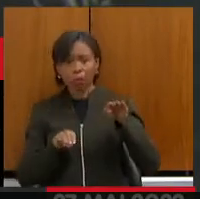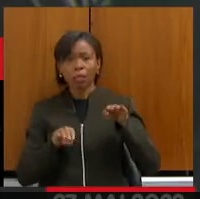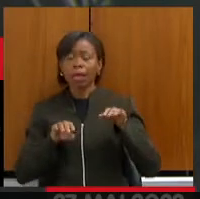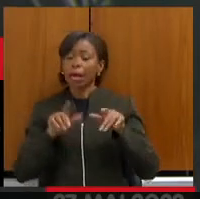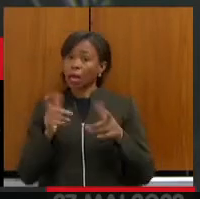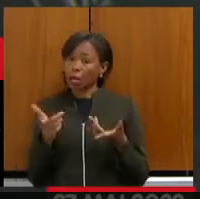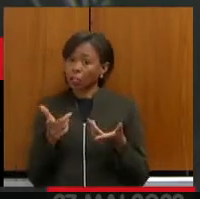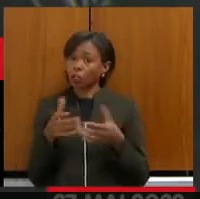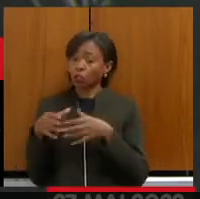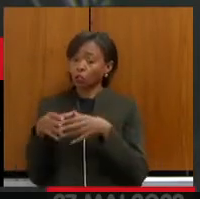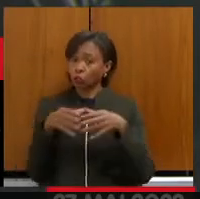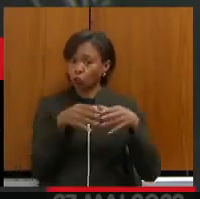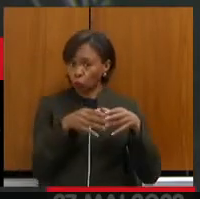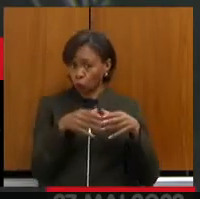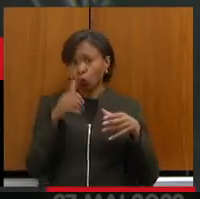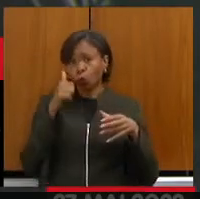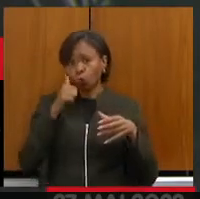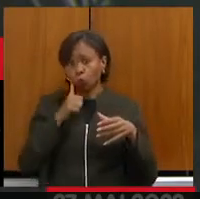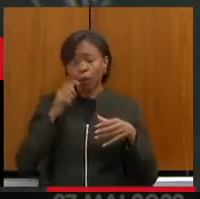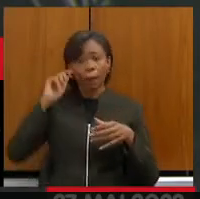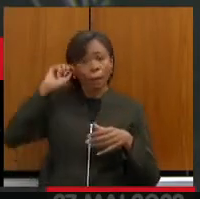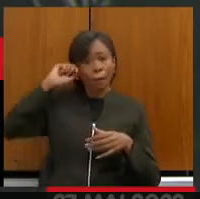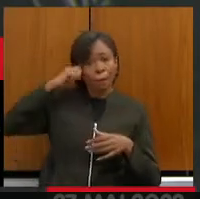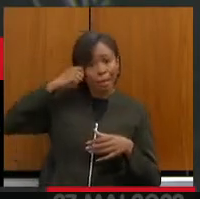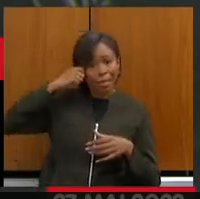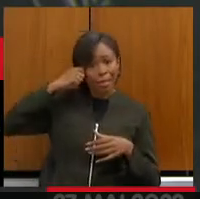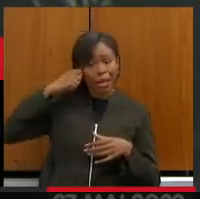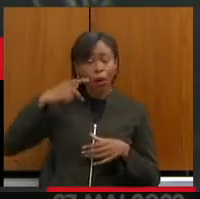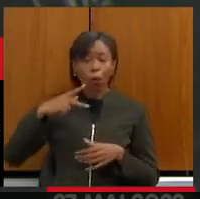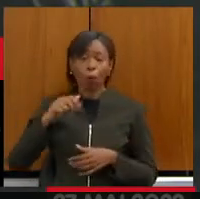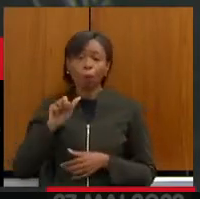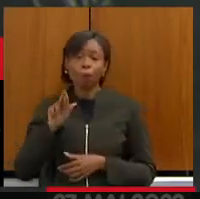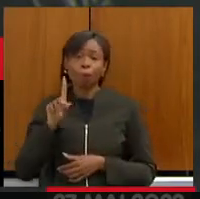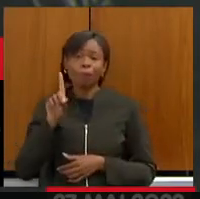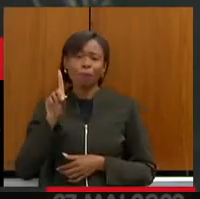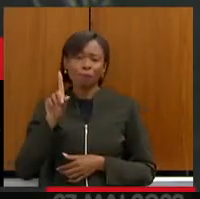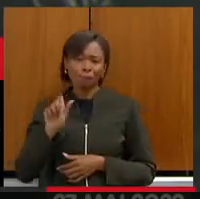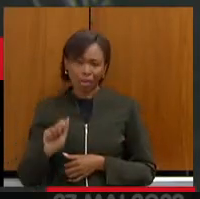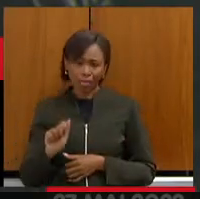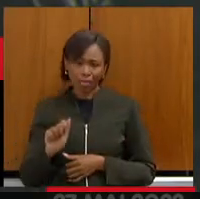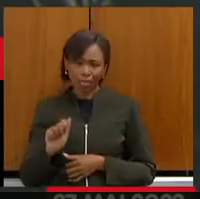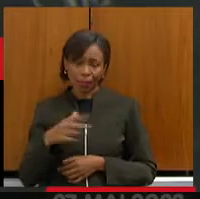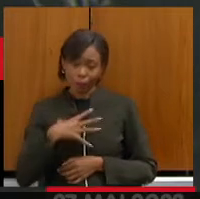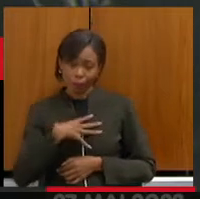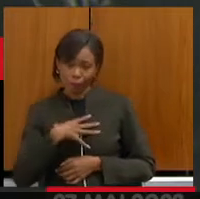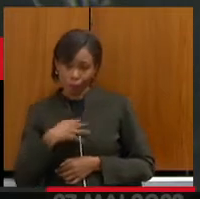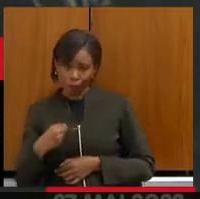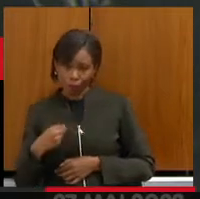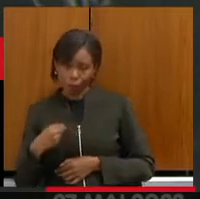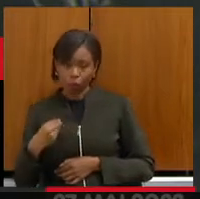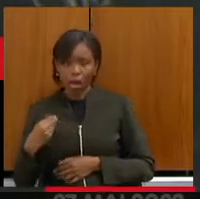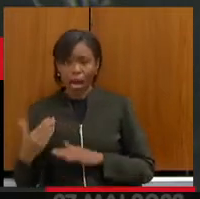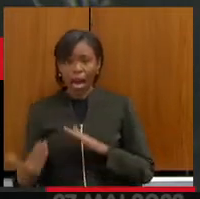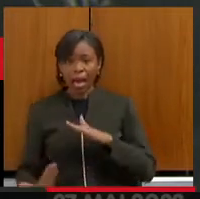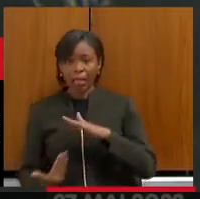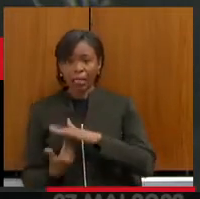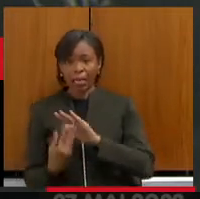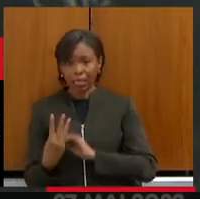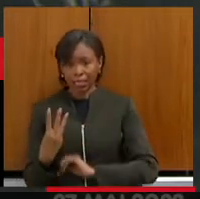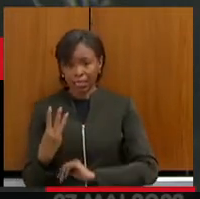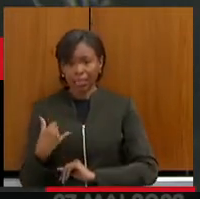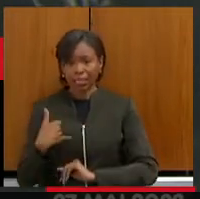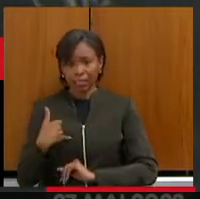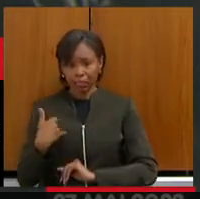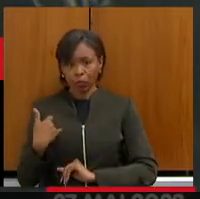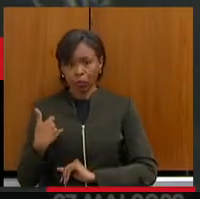as mulheres pretas ou pardas com crianças de até 3 anos de idade no domicílio apresentam melhor menores